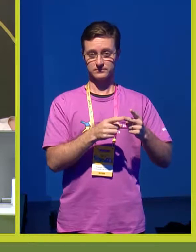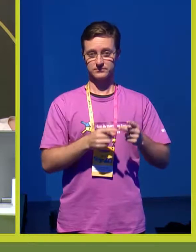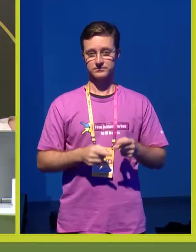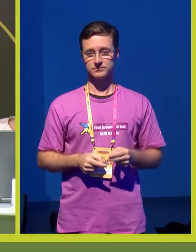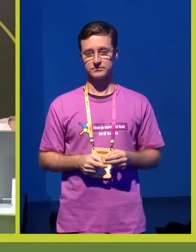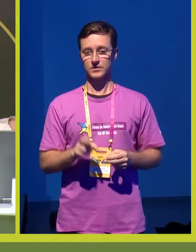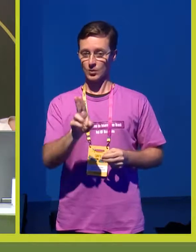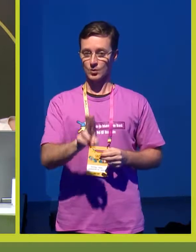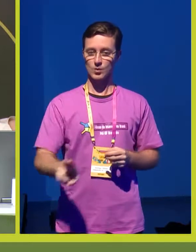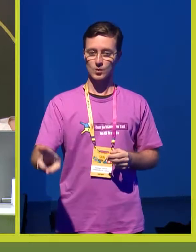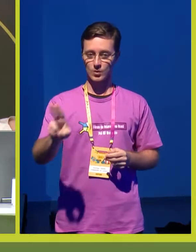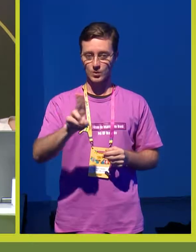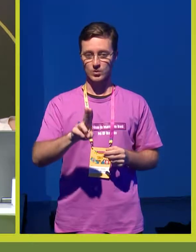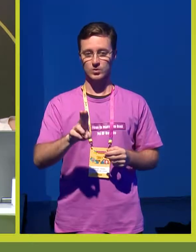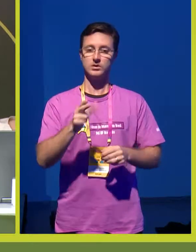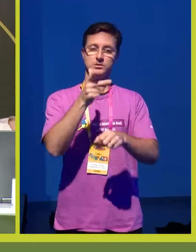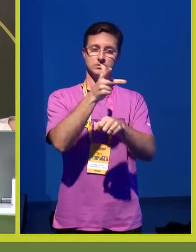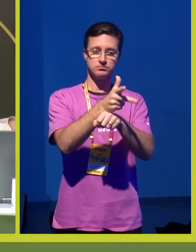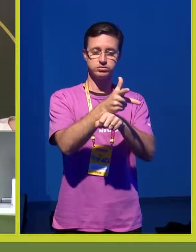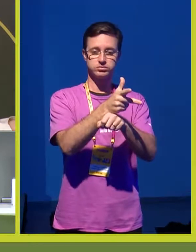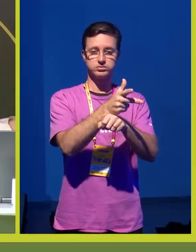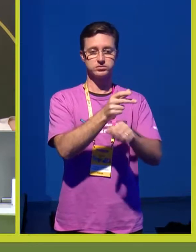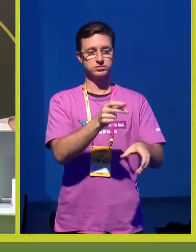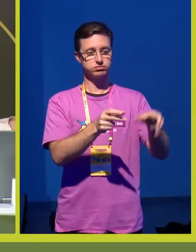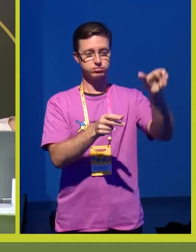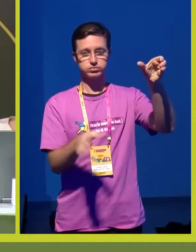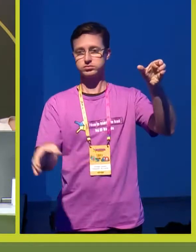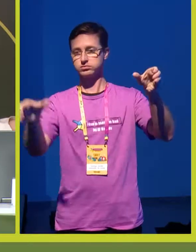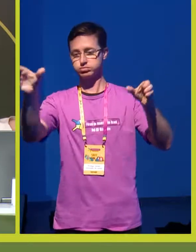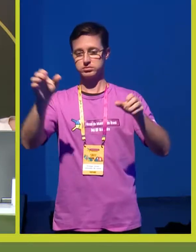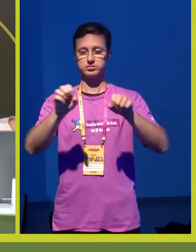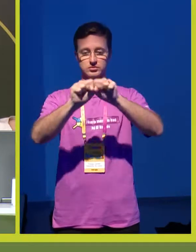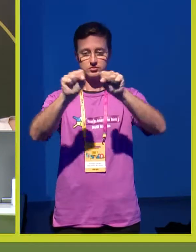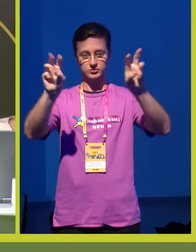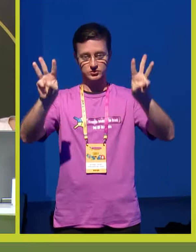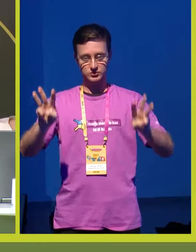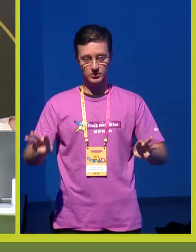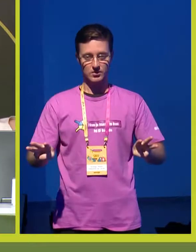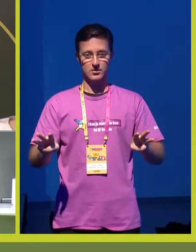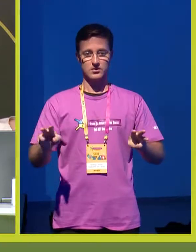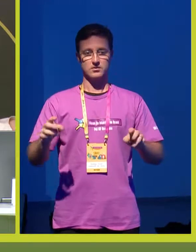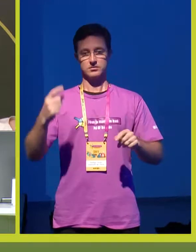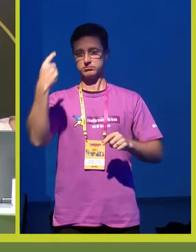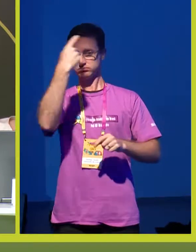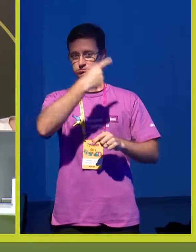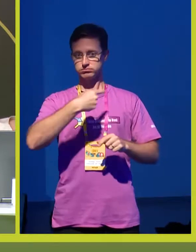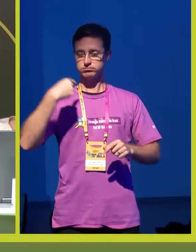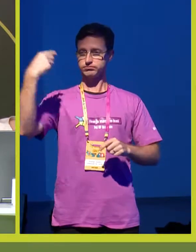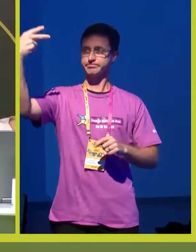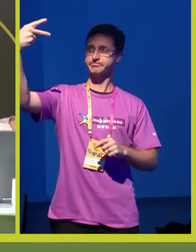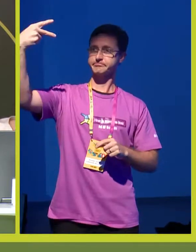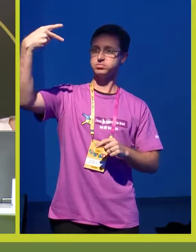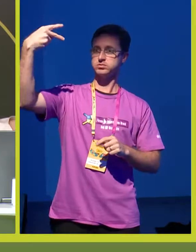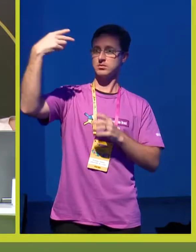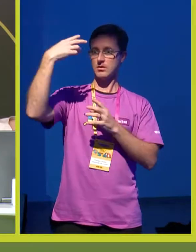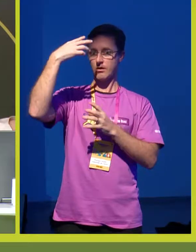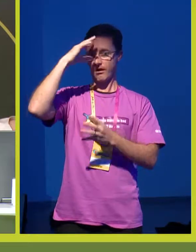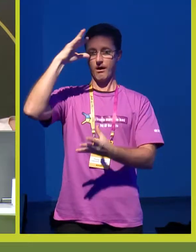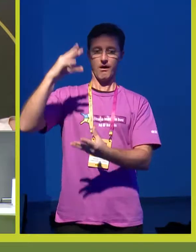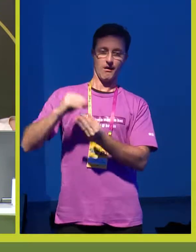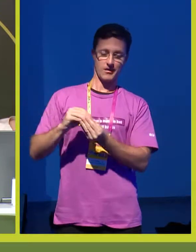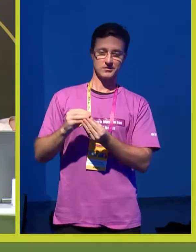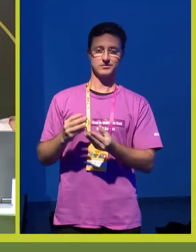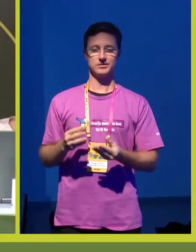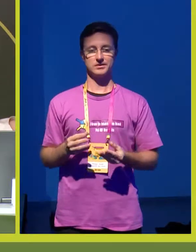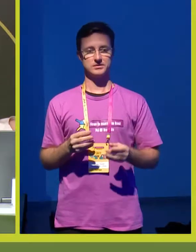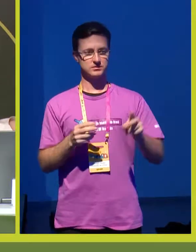utilização das câmeras públicas, dos softwares de reconhecimento facial, dos softwares de identificação de